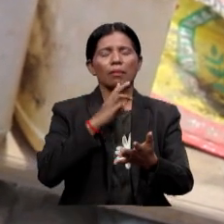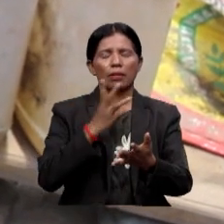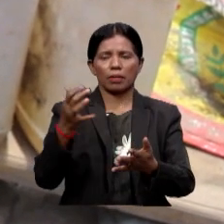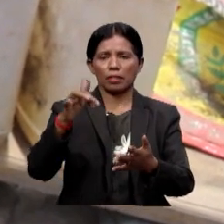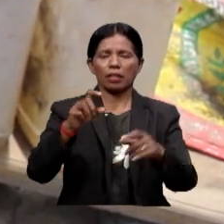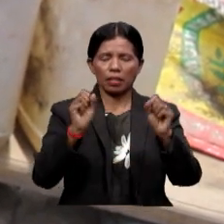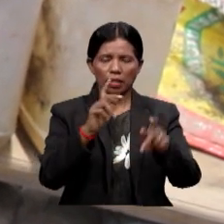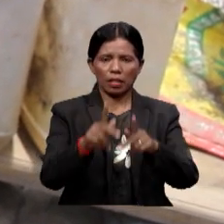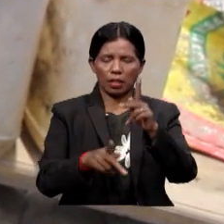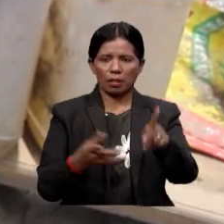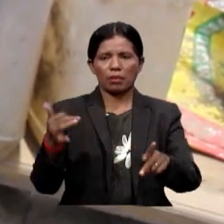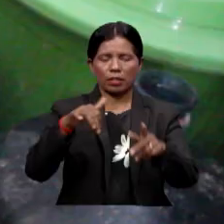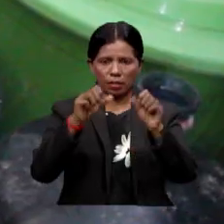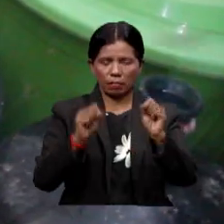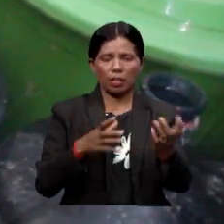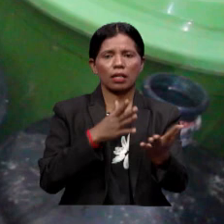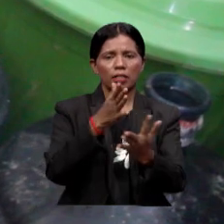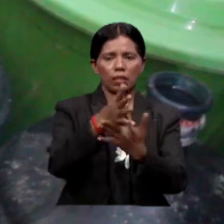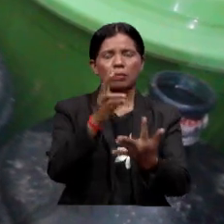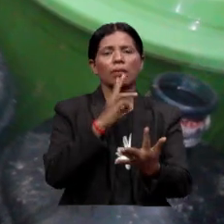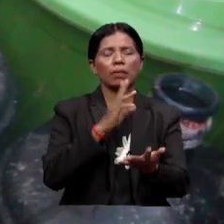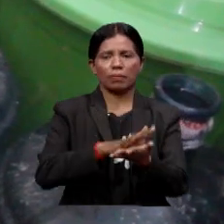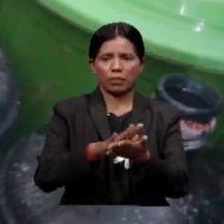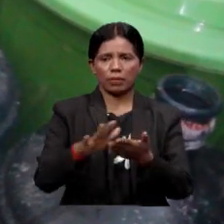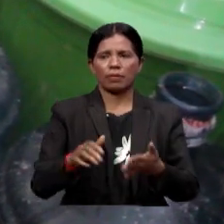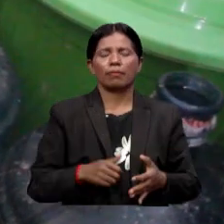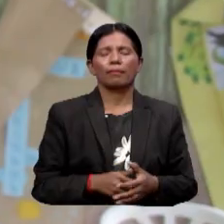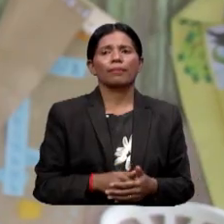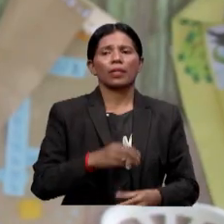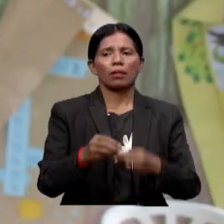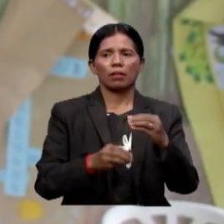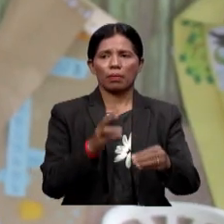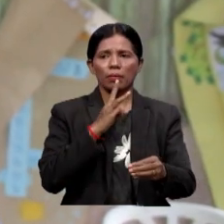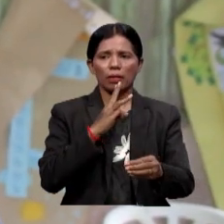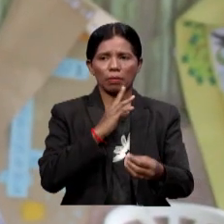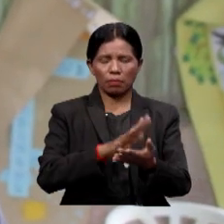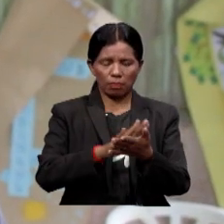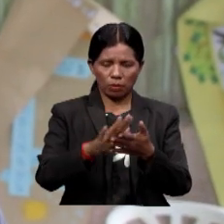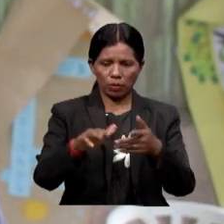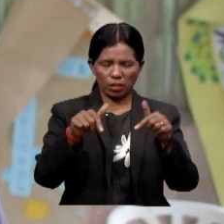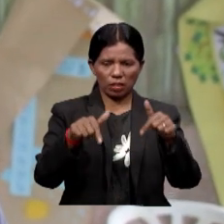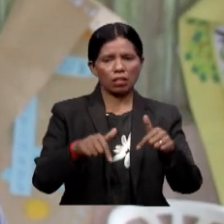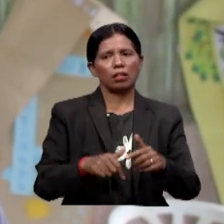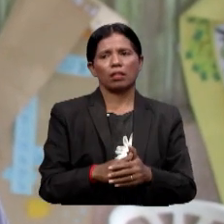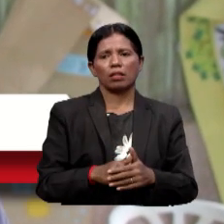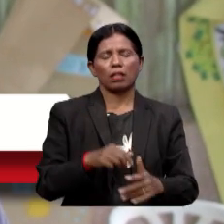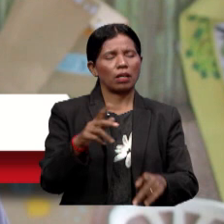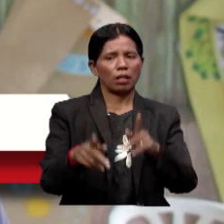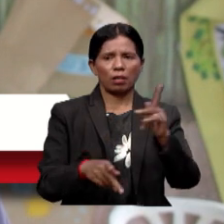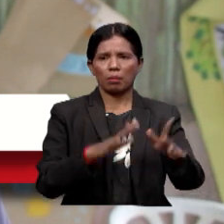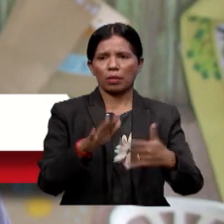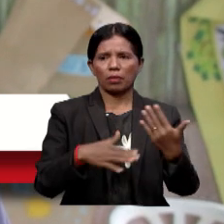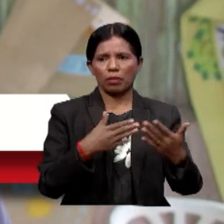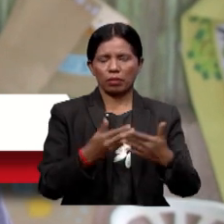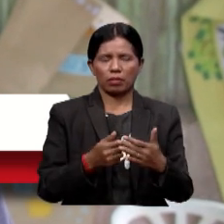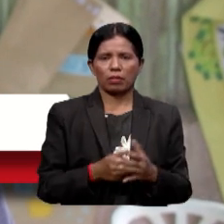nune comunidade sira bela sesu babemos. O kon ba bemos, ihele bemos, comunidade ba parte